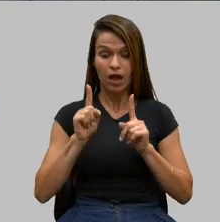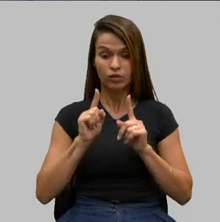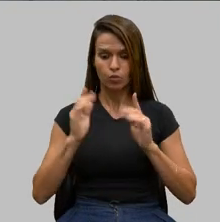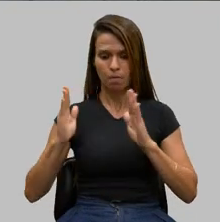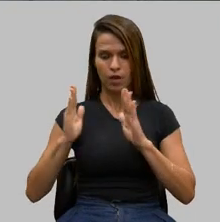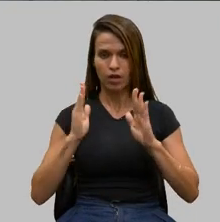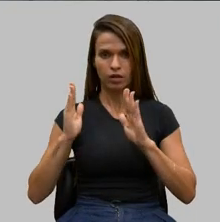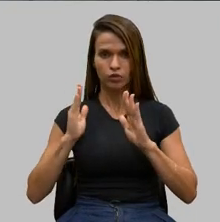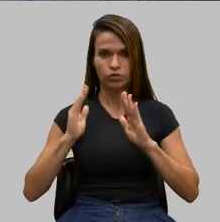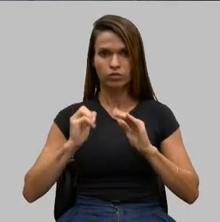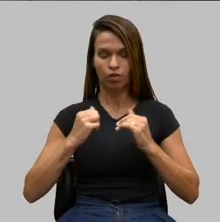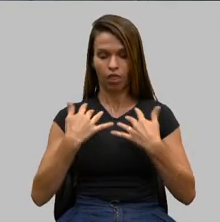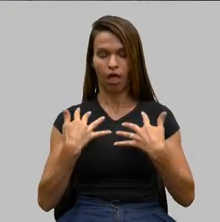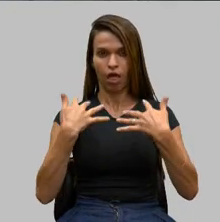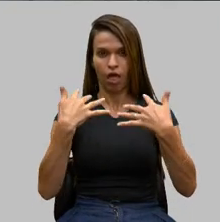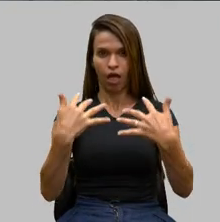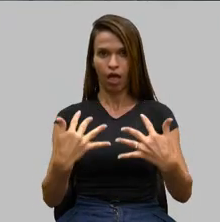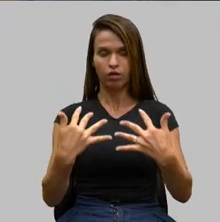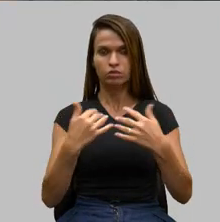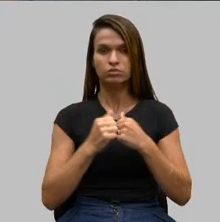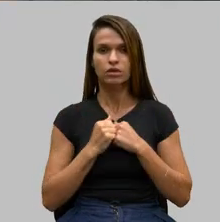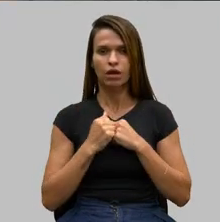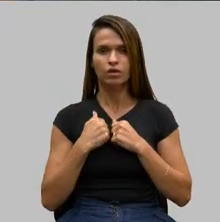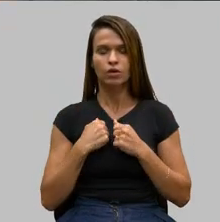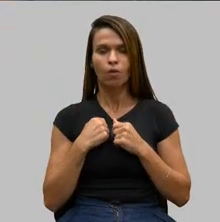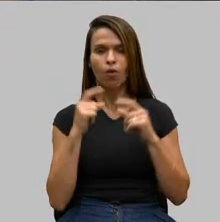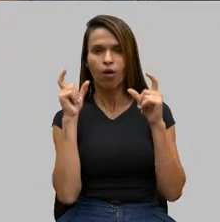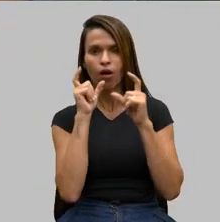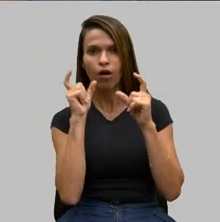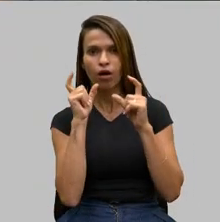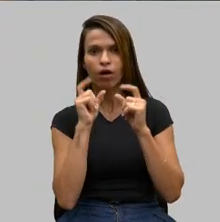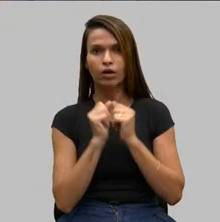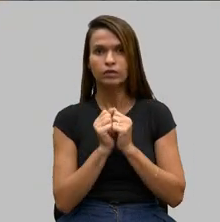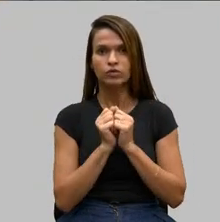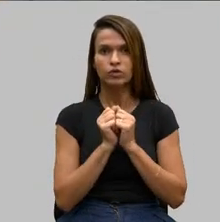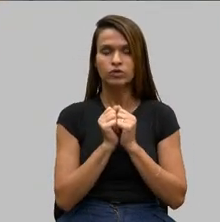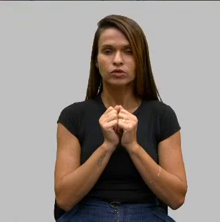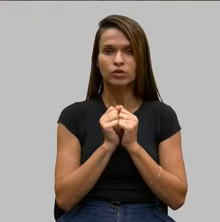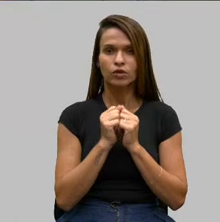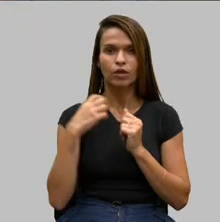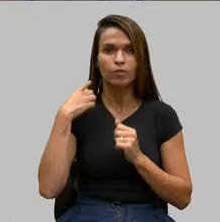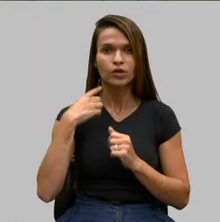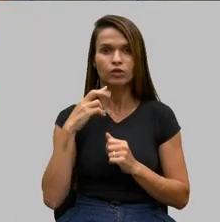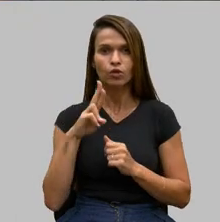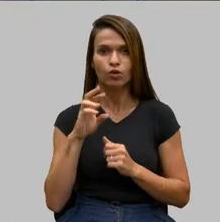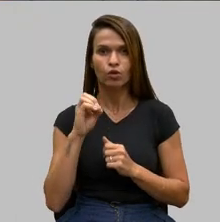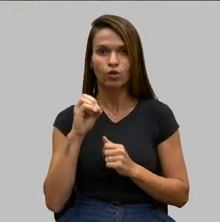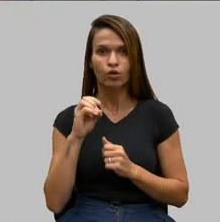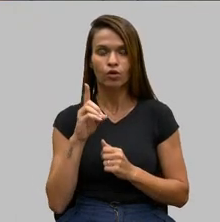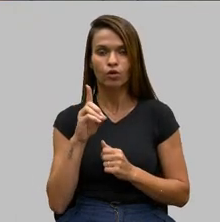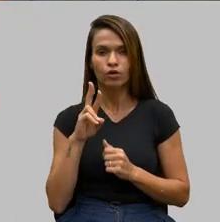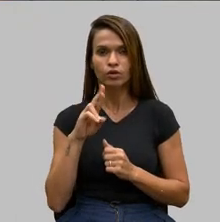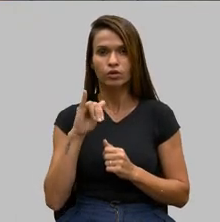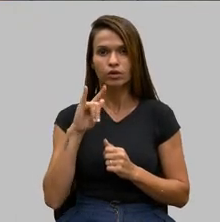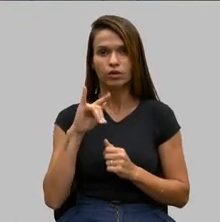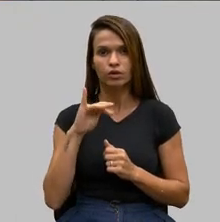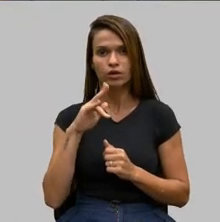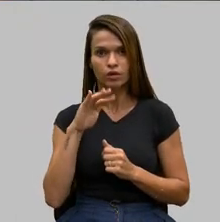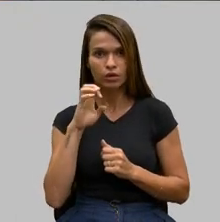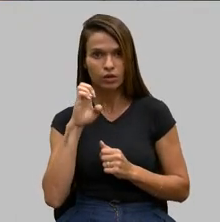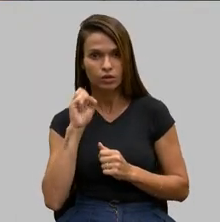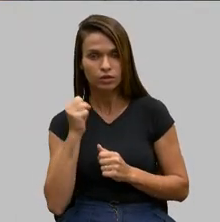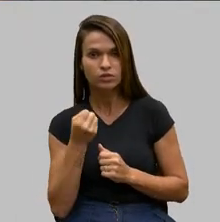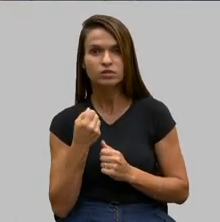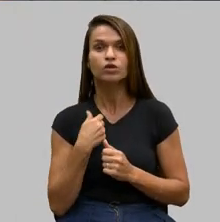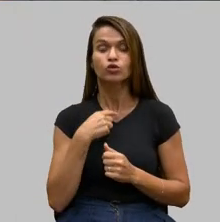audiência me despertou Deputado Sargento Rodrigues algo que eu acho também que nós precisamos debater nessa comissão de